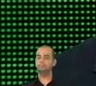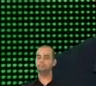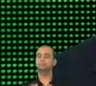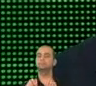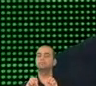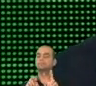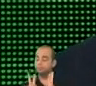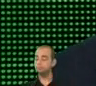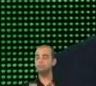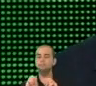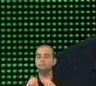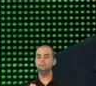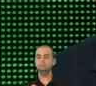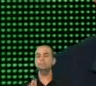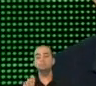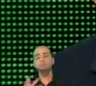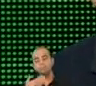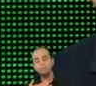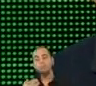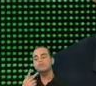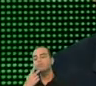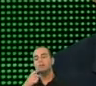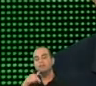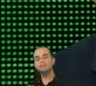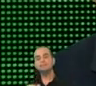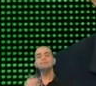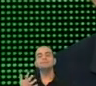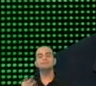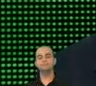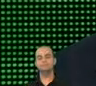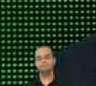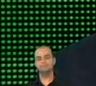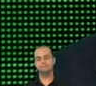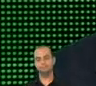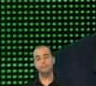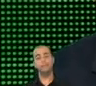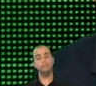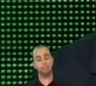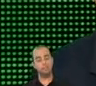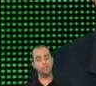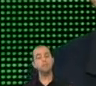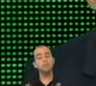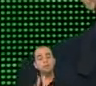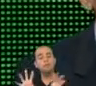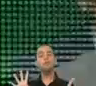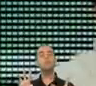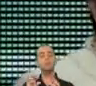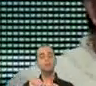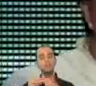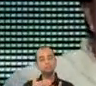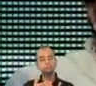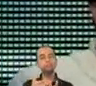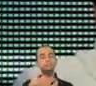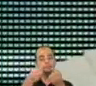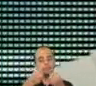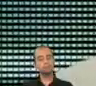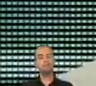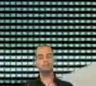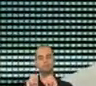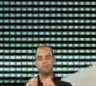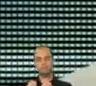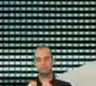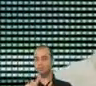da segurança e no caso da mesma educação que você começou aqui a expor. Eu vou completar,